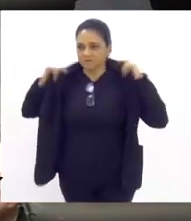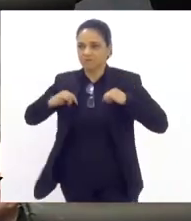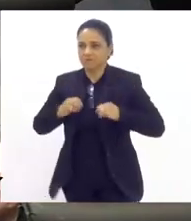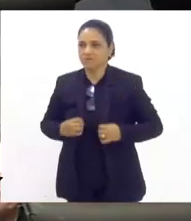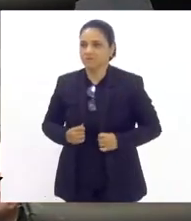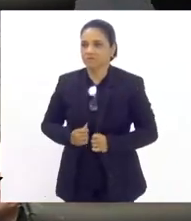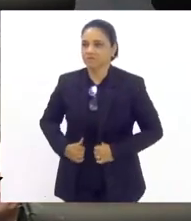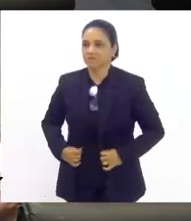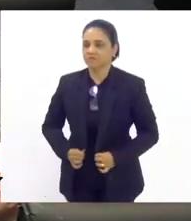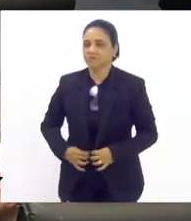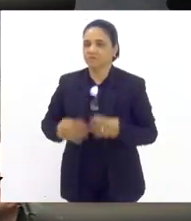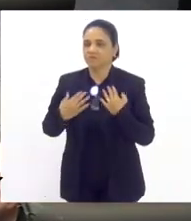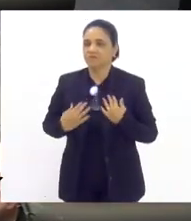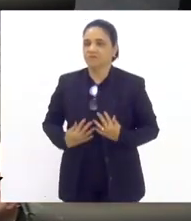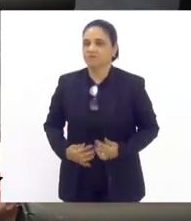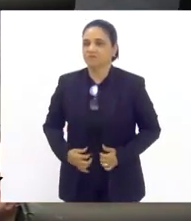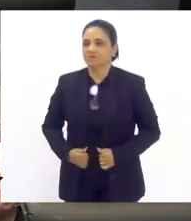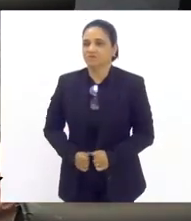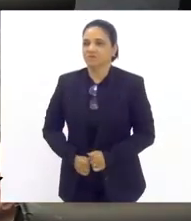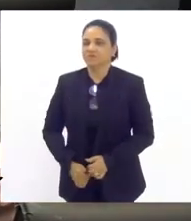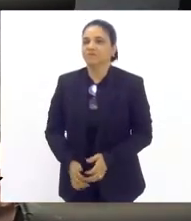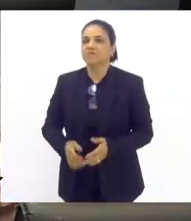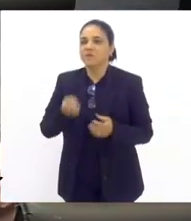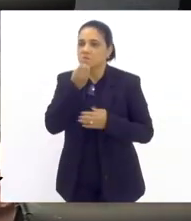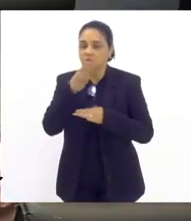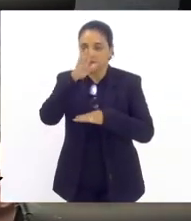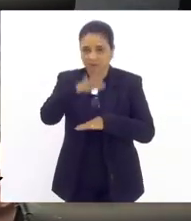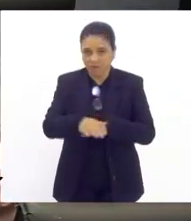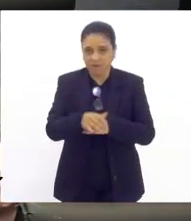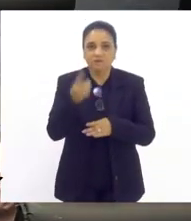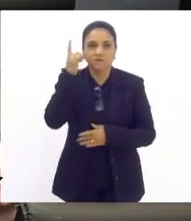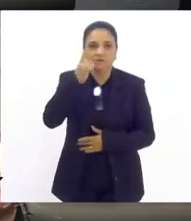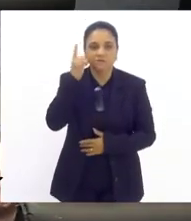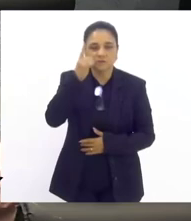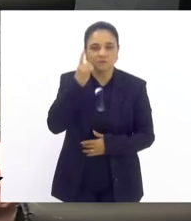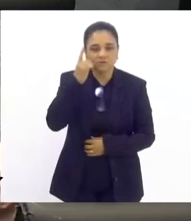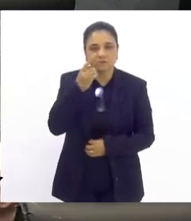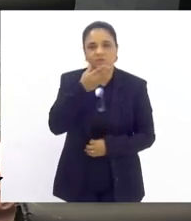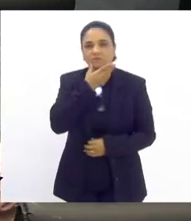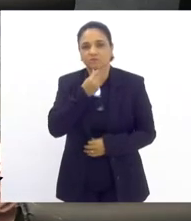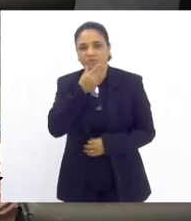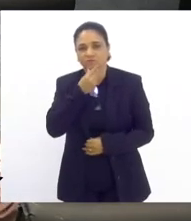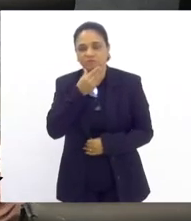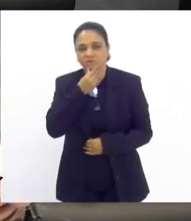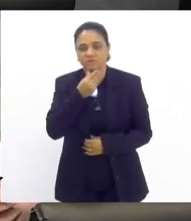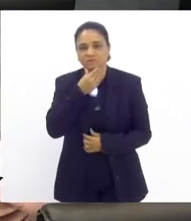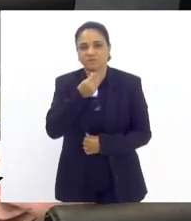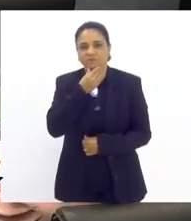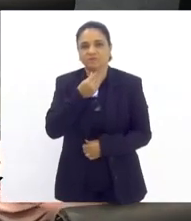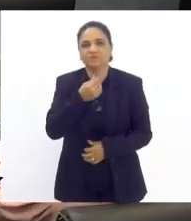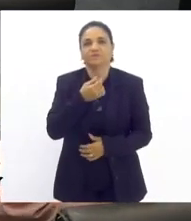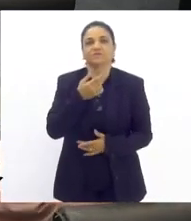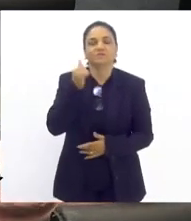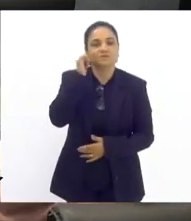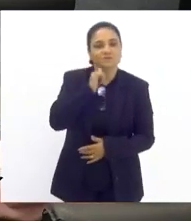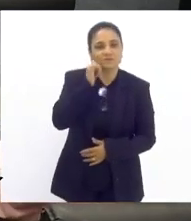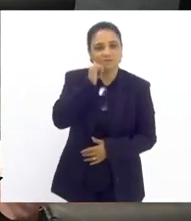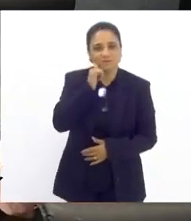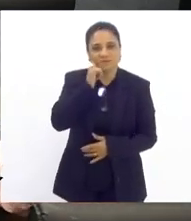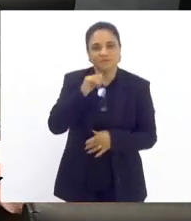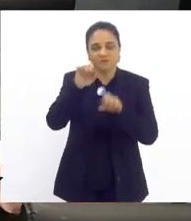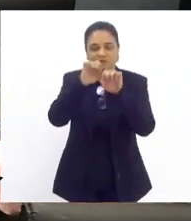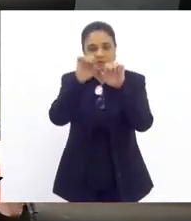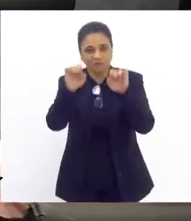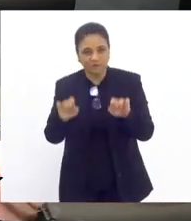Boa tarde meus nomes deputadas nomes de Deputados a todos os servidores